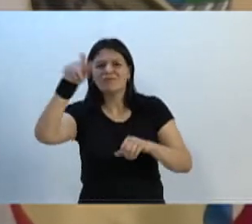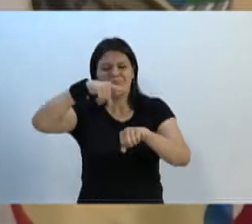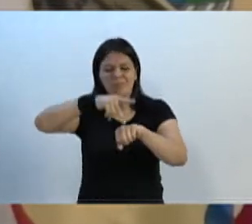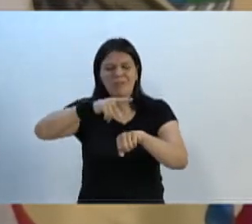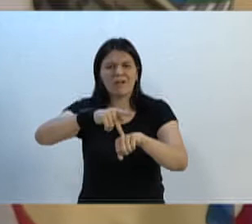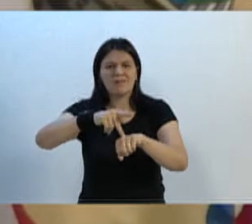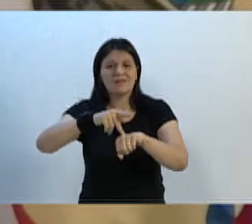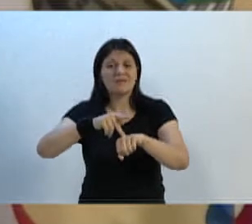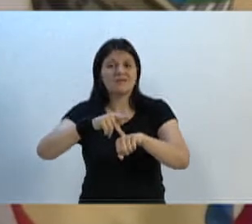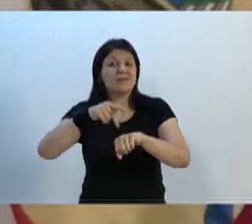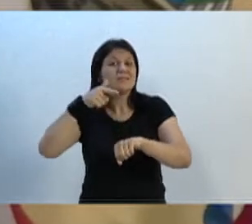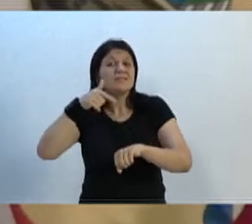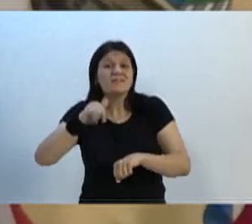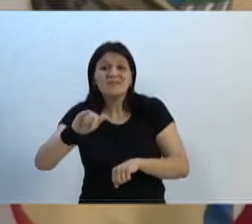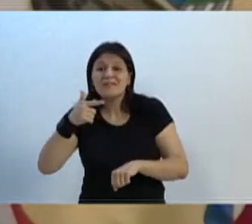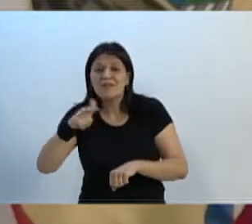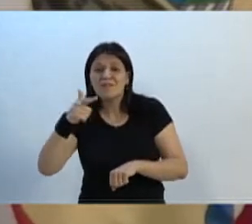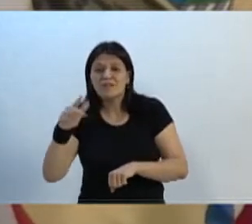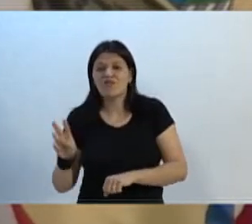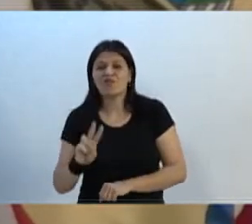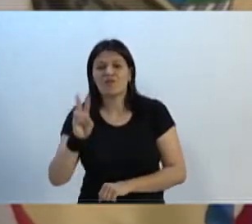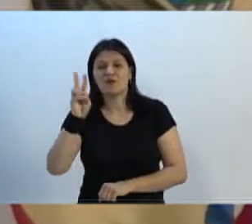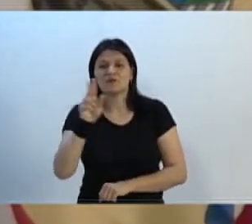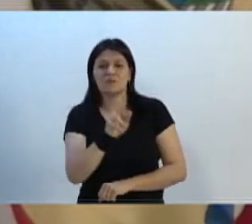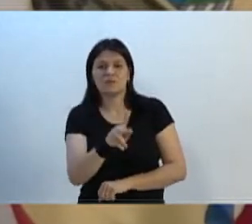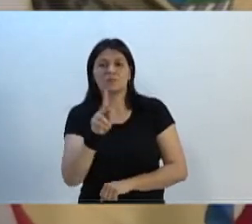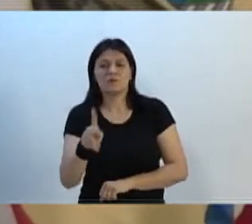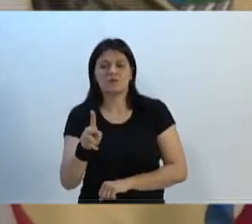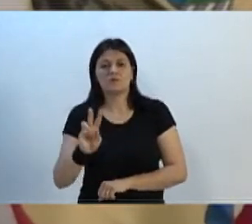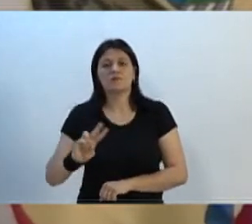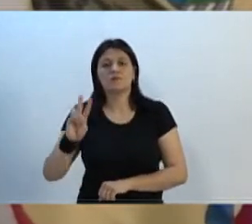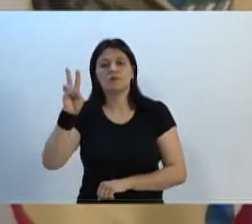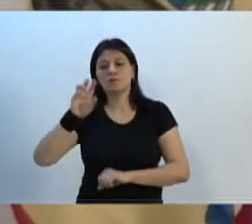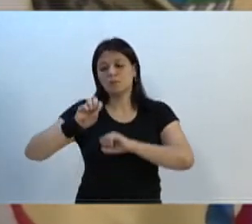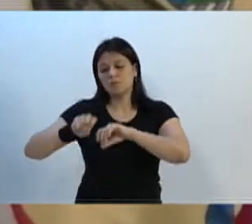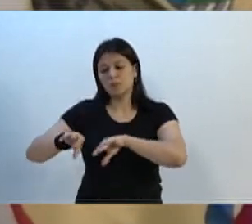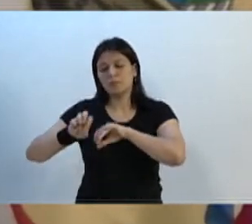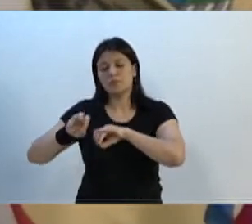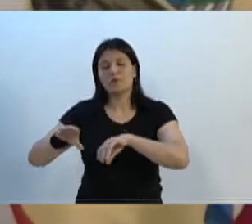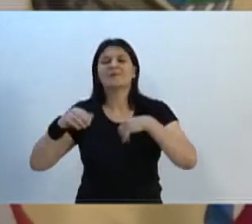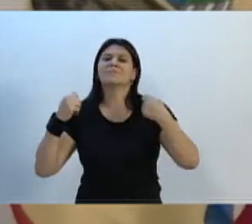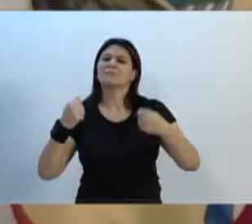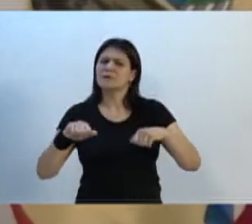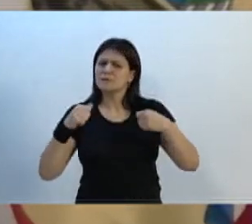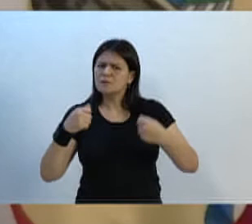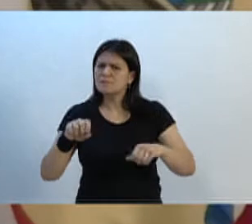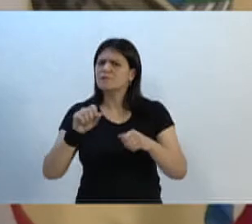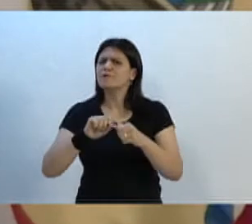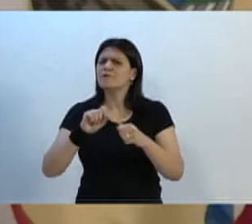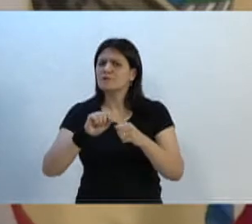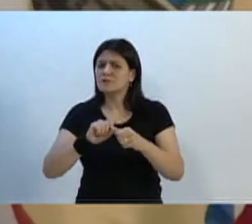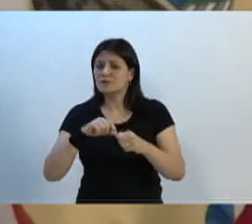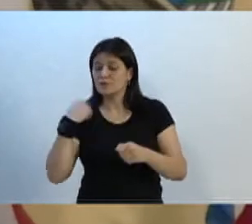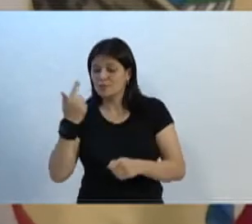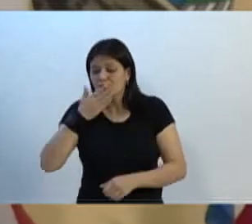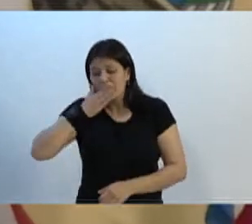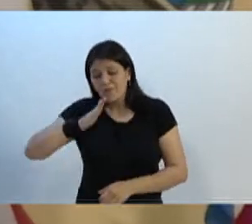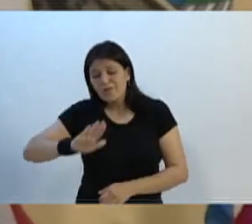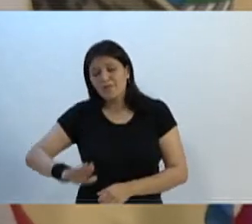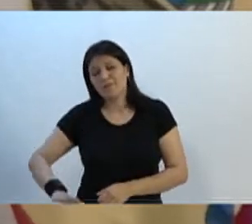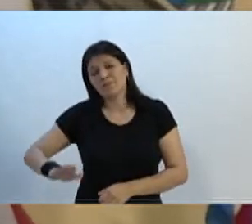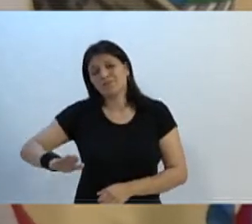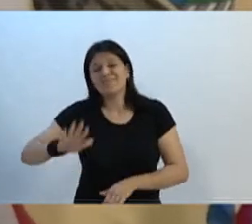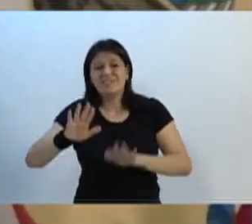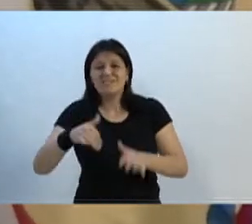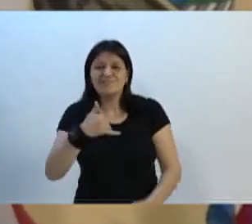sem passar pela valorização do professor sem passar pela valorização da educação a gente tem que fazer com que as nossas crianças que